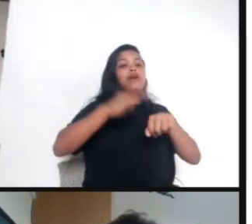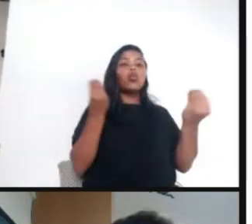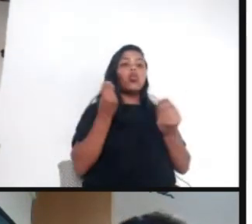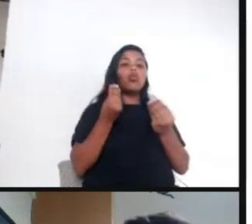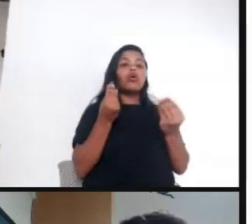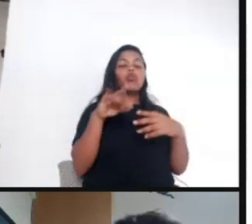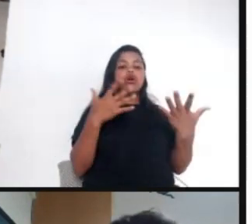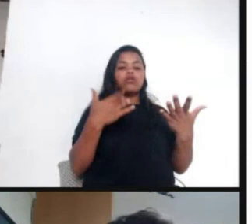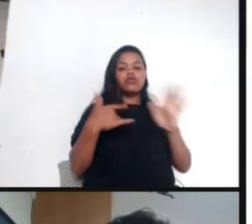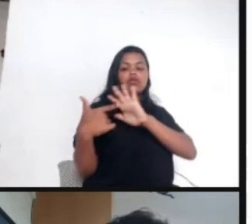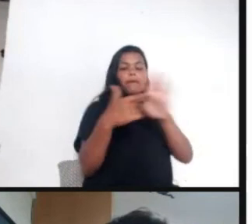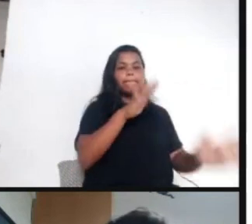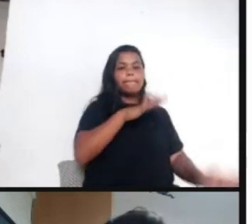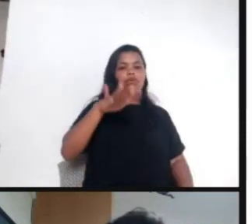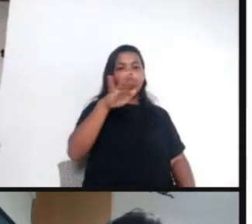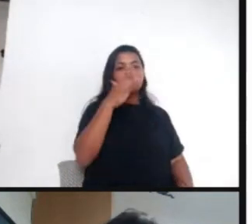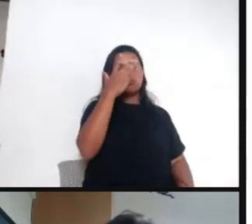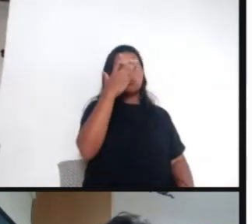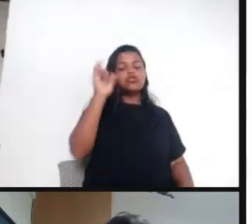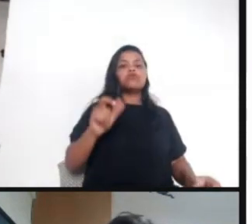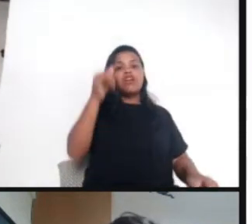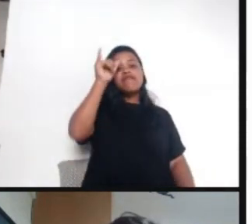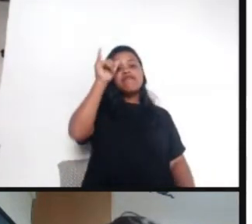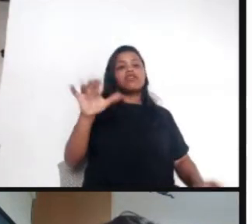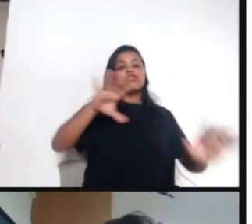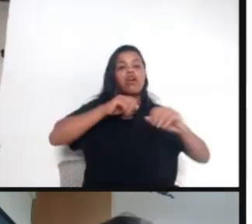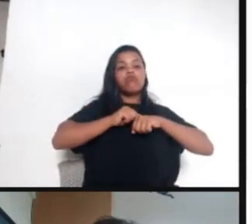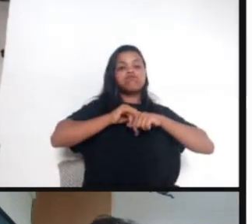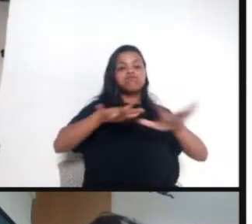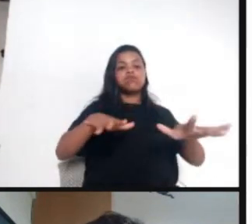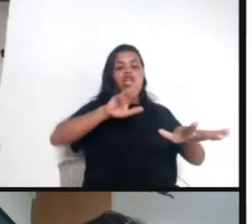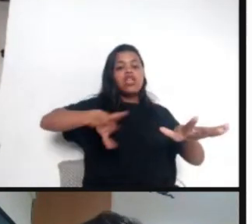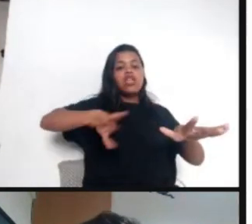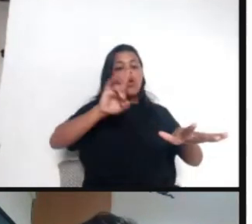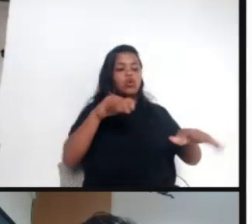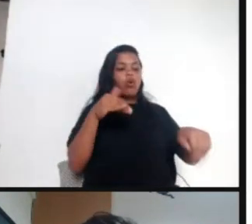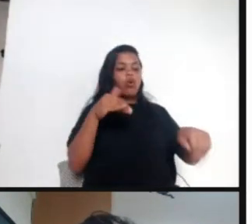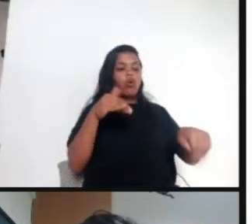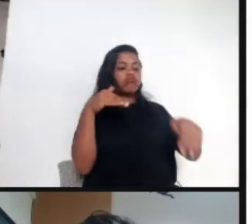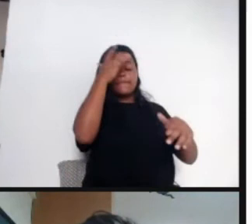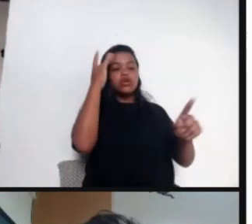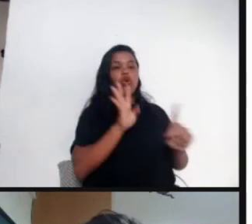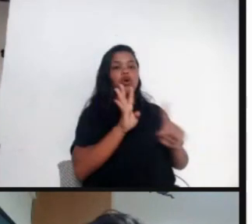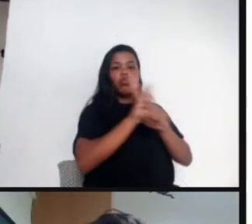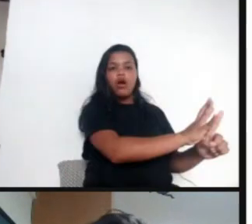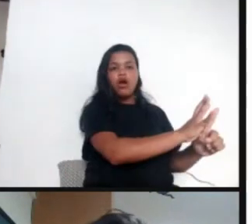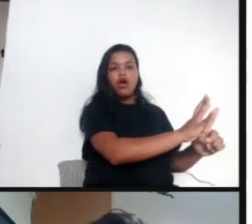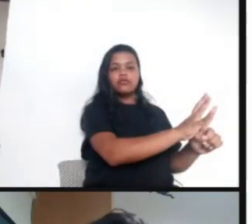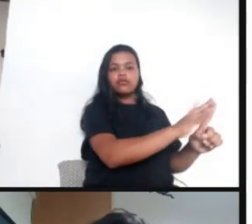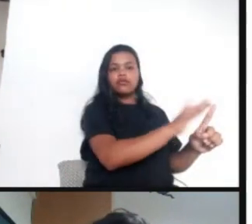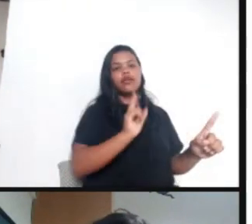previamente para evitar a contaminação. Não no paciente internado, porque os estudos clínicos são realizados com pacientes